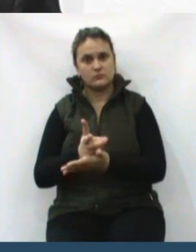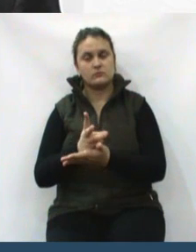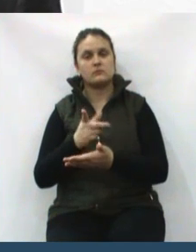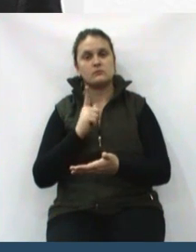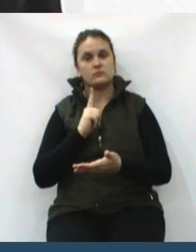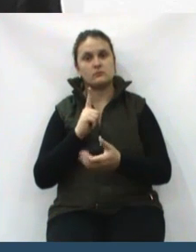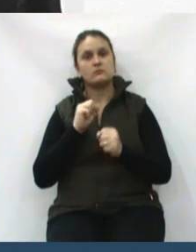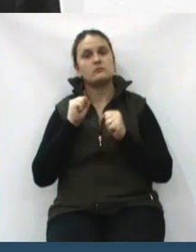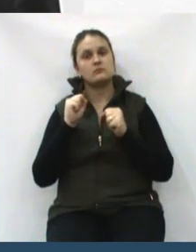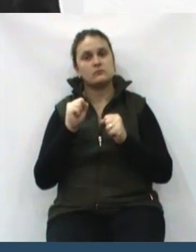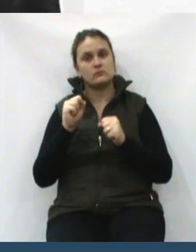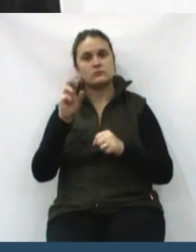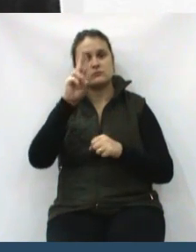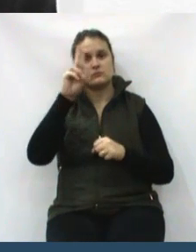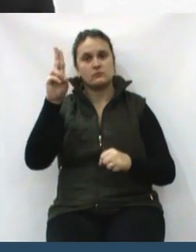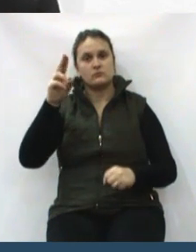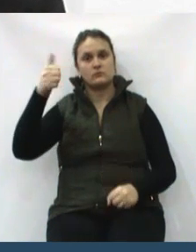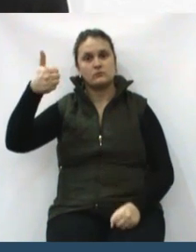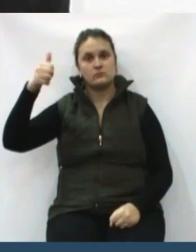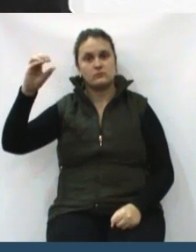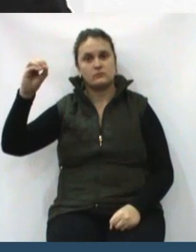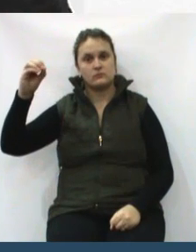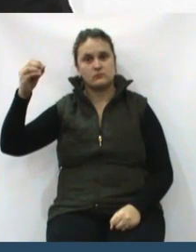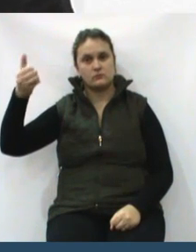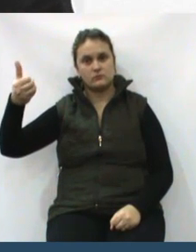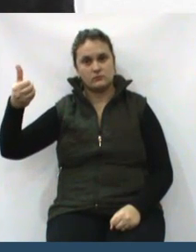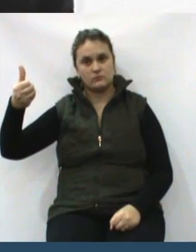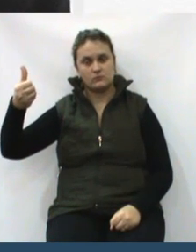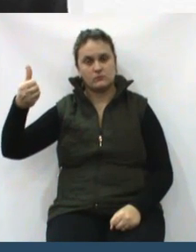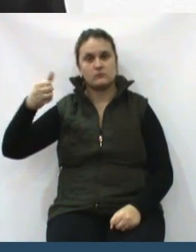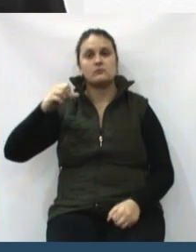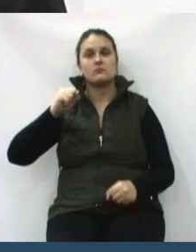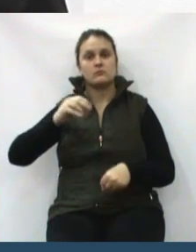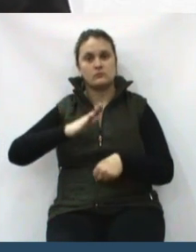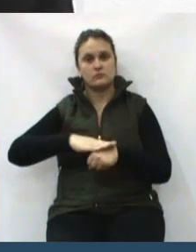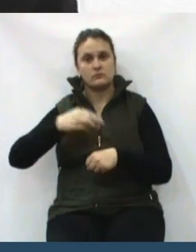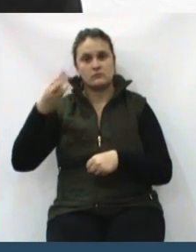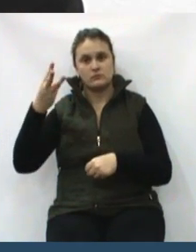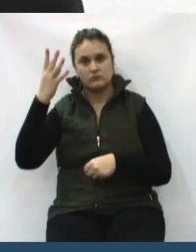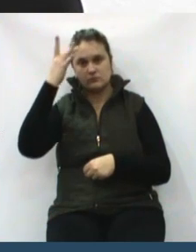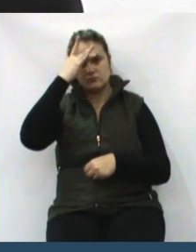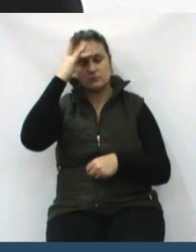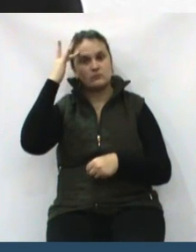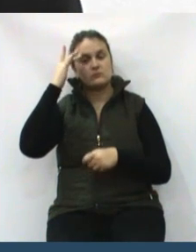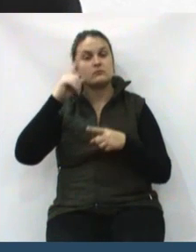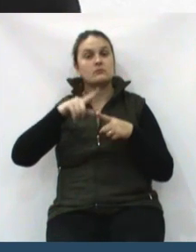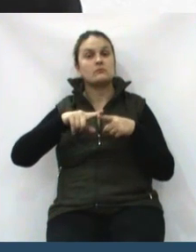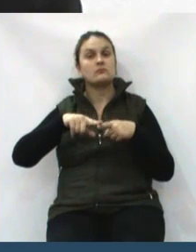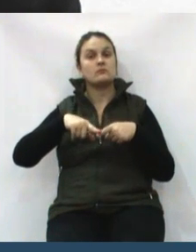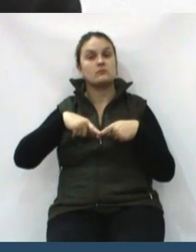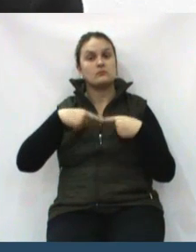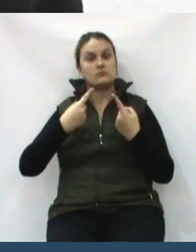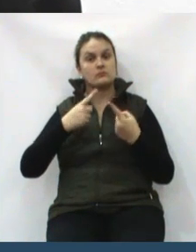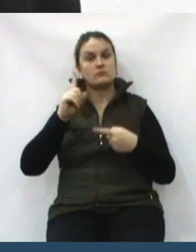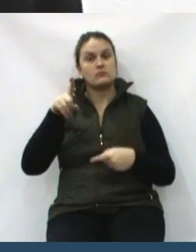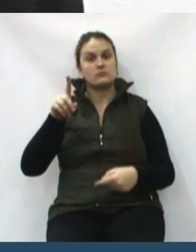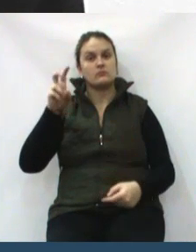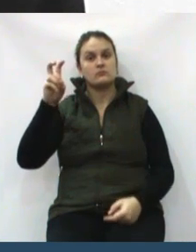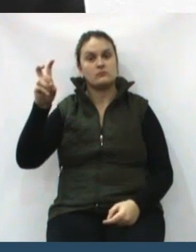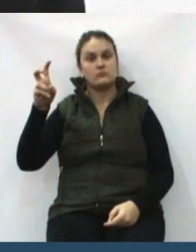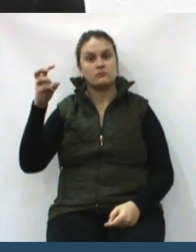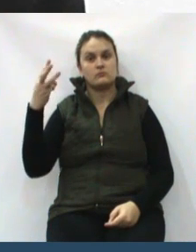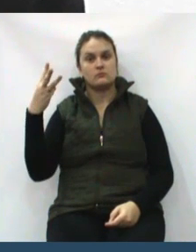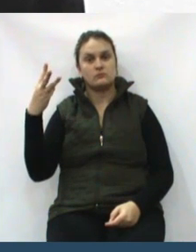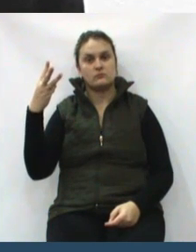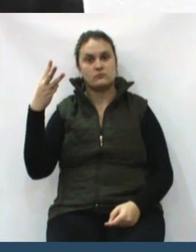tem até a possibilidade de nomear 106, em vez de 103, abre mais 3 cargos, mas, por outro lado, são só